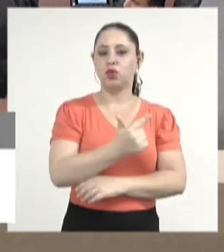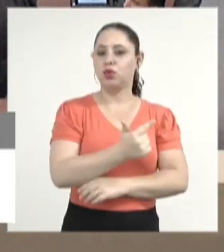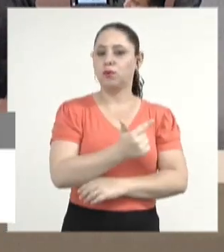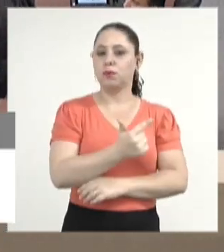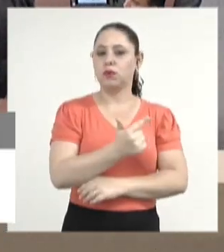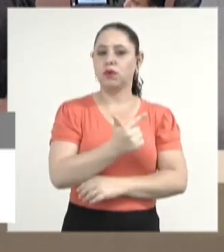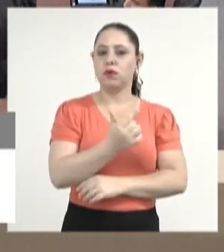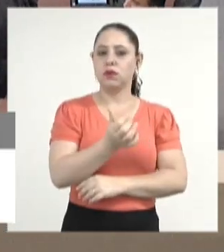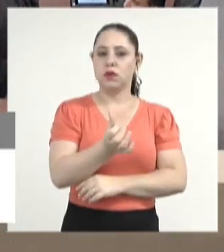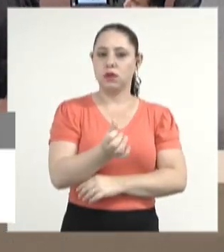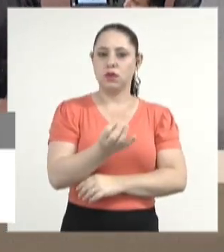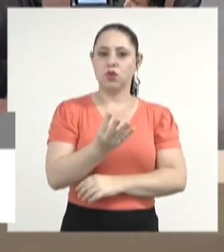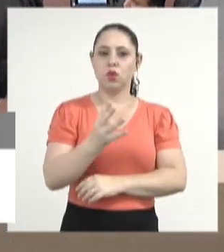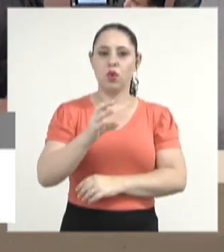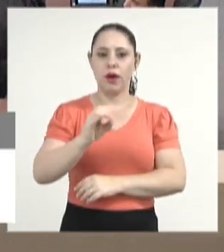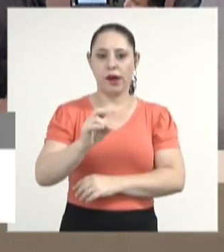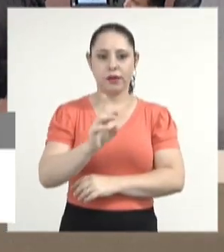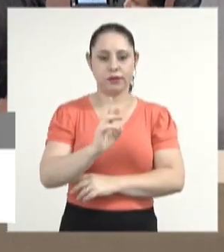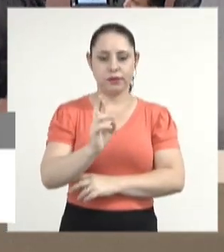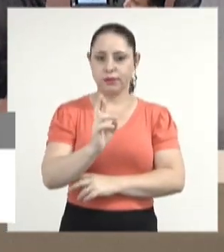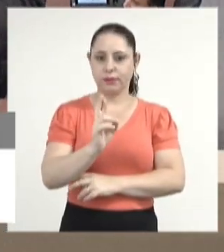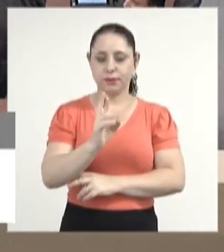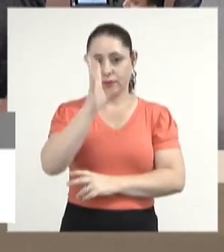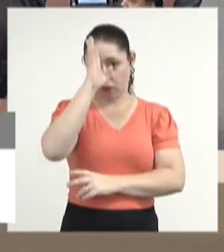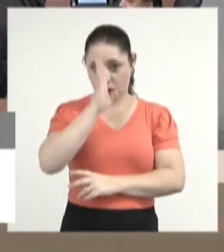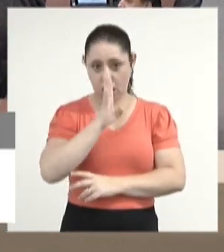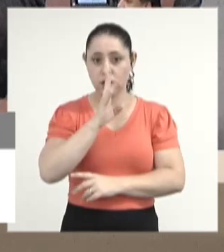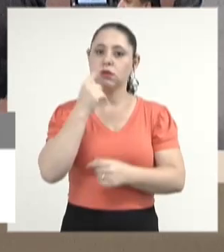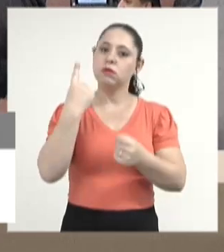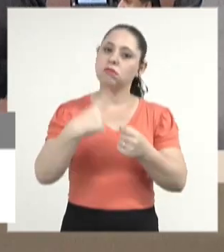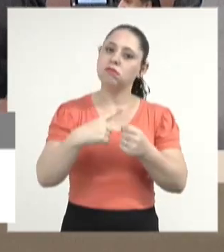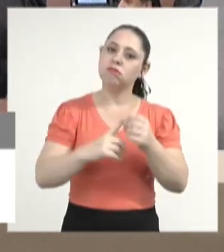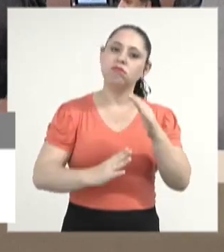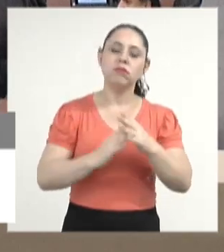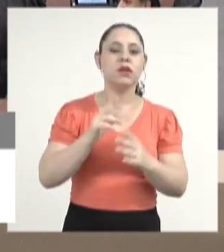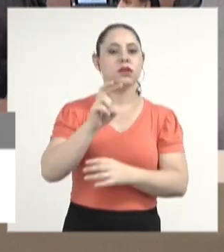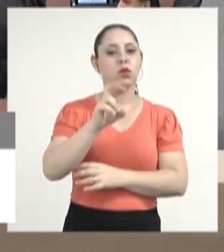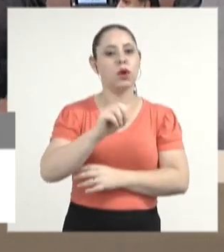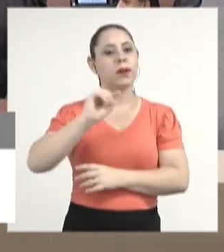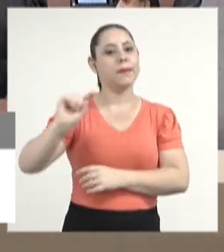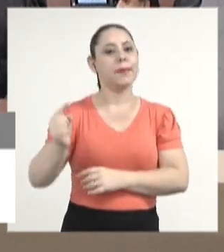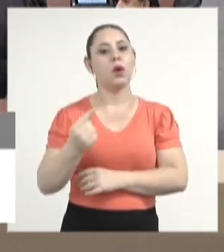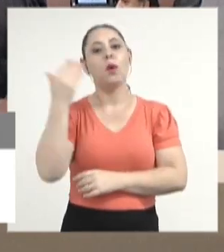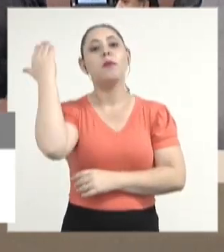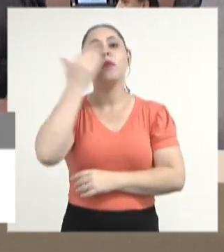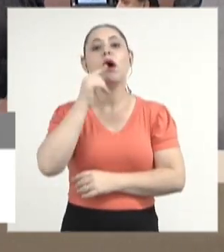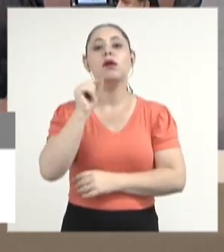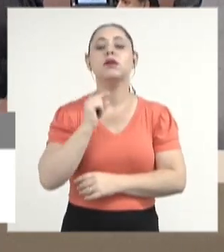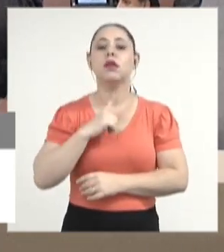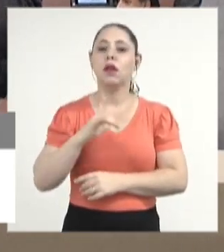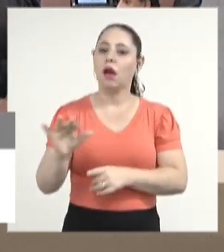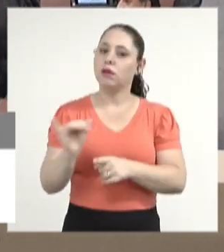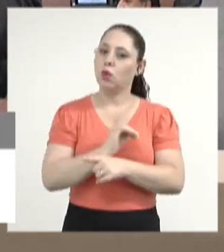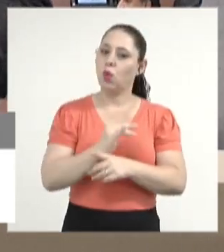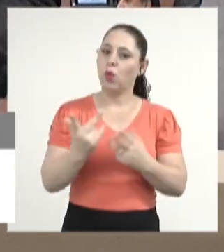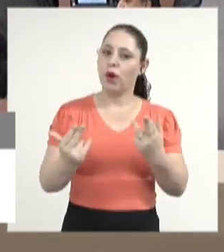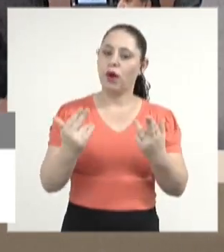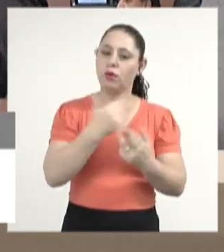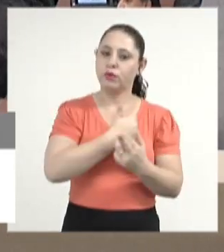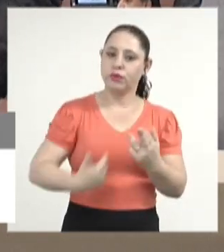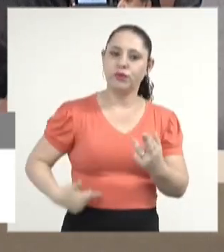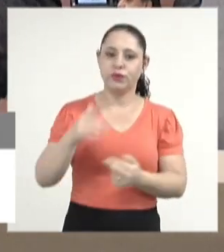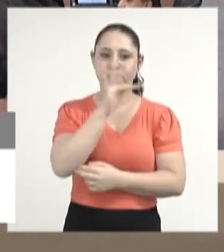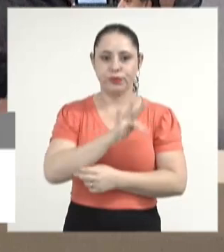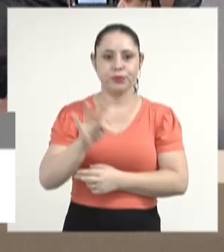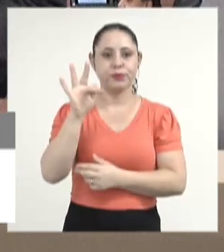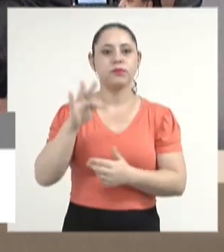R$ 2.640, válido para cidades de até 50 mil habitantes, mediante aí, medida semelhante, foi tomada